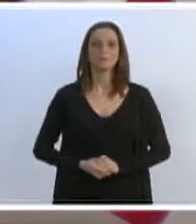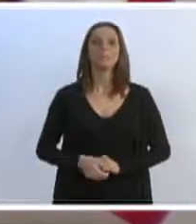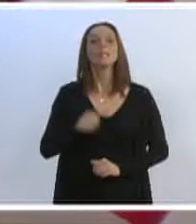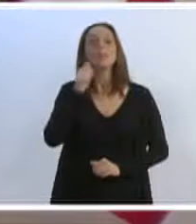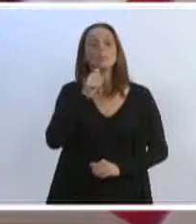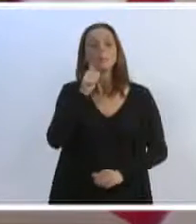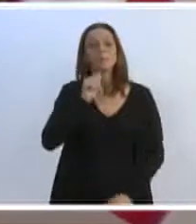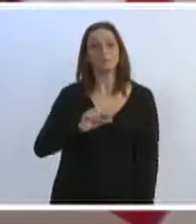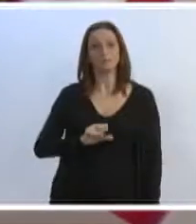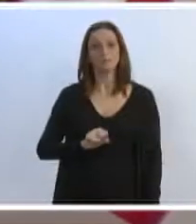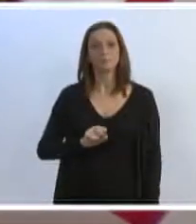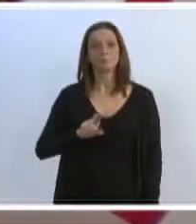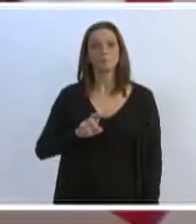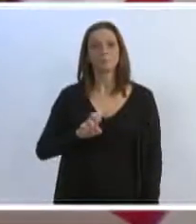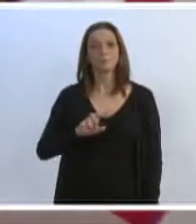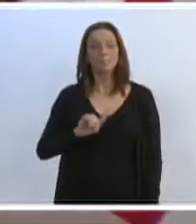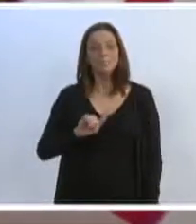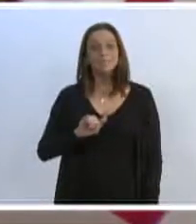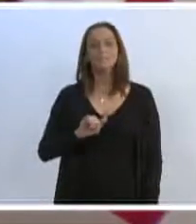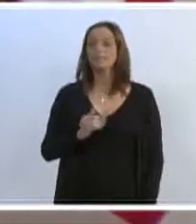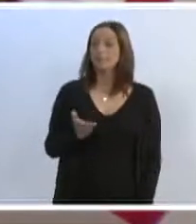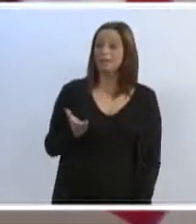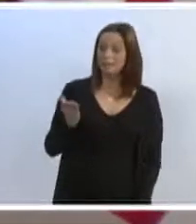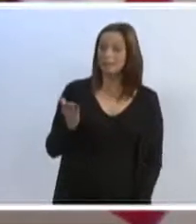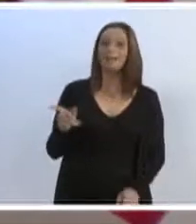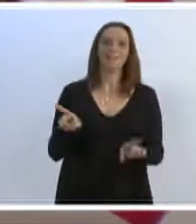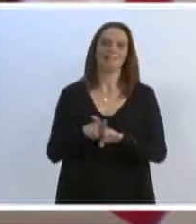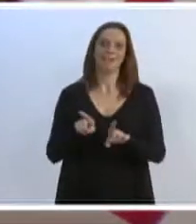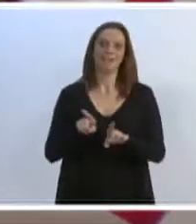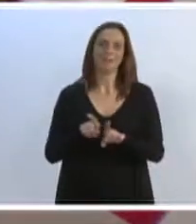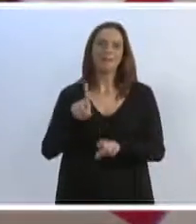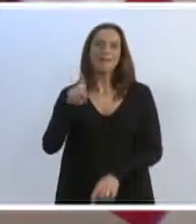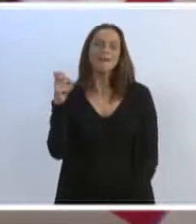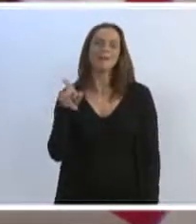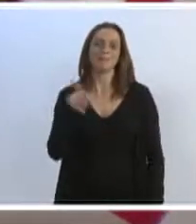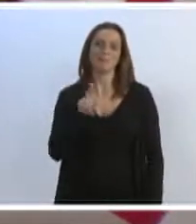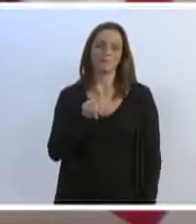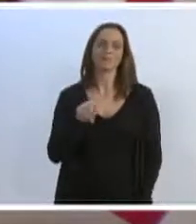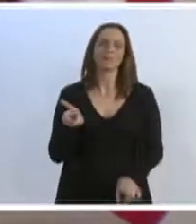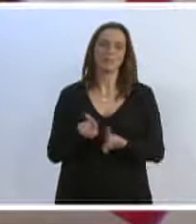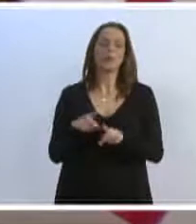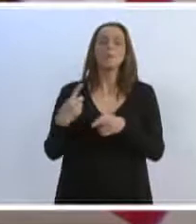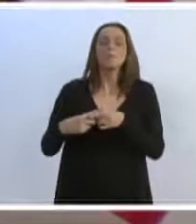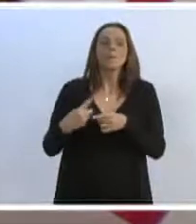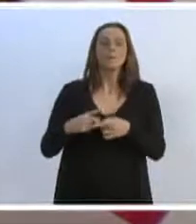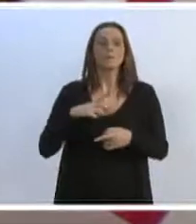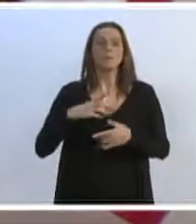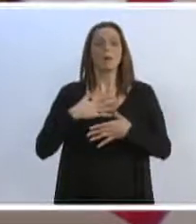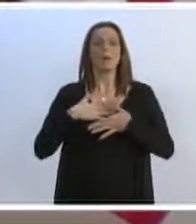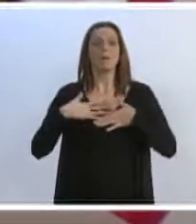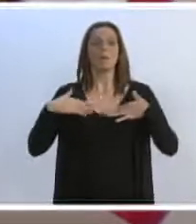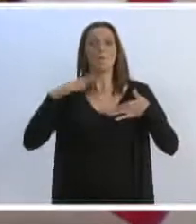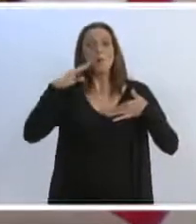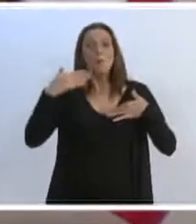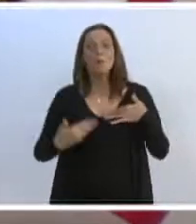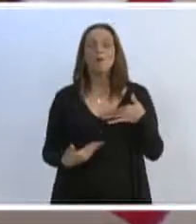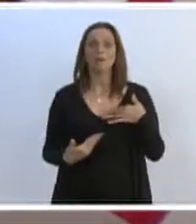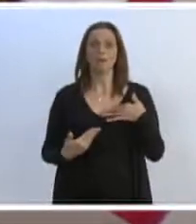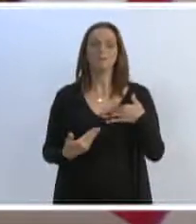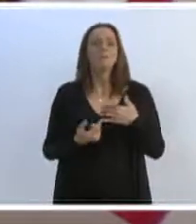não vou nominar, obviamente, porque seriam muitos nomes, que muitos daqueles que estão aqui eu admiro desde